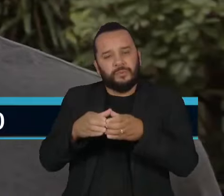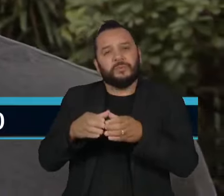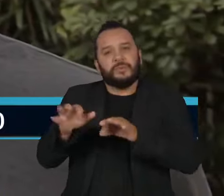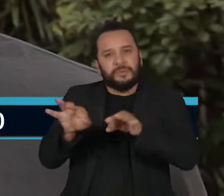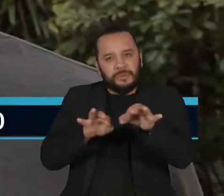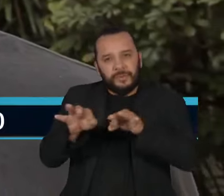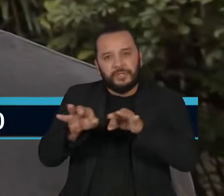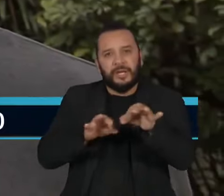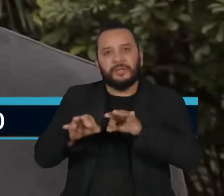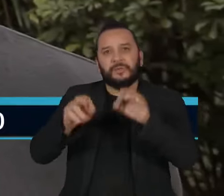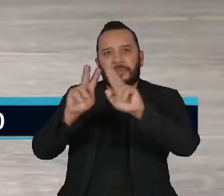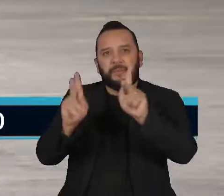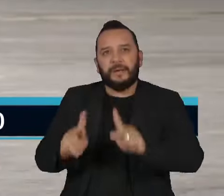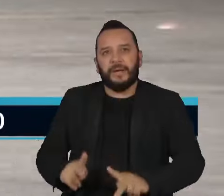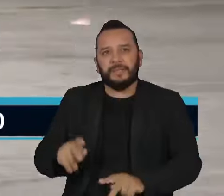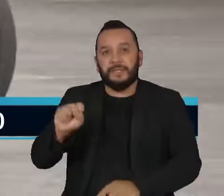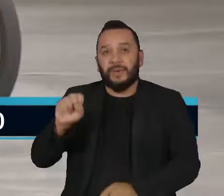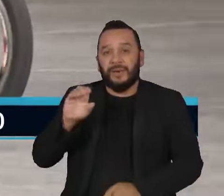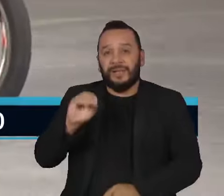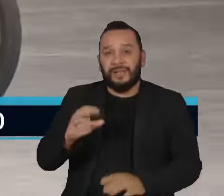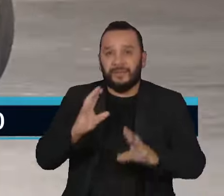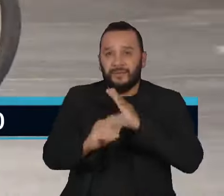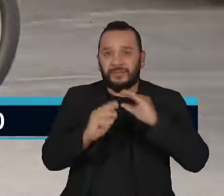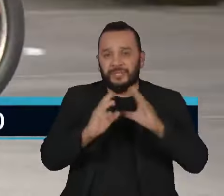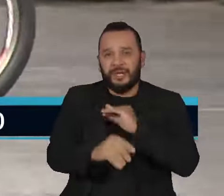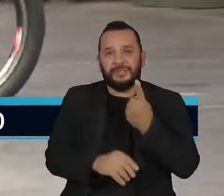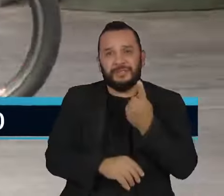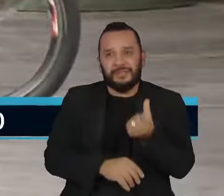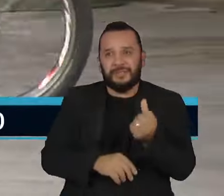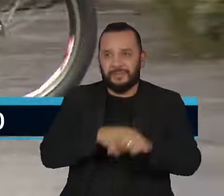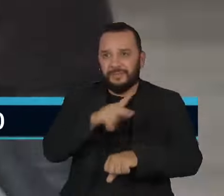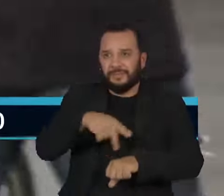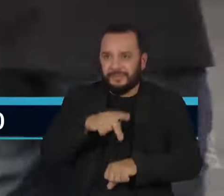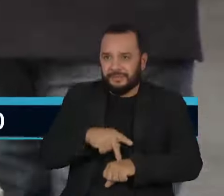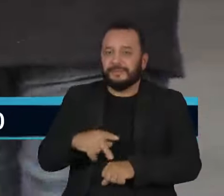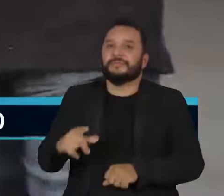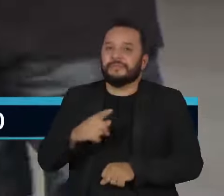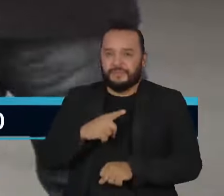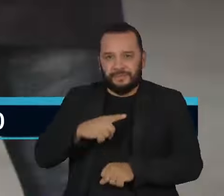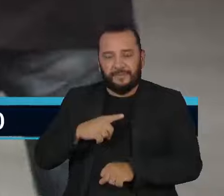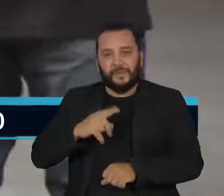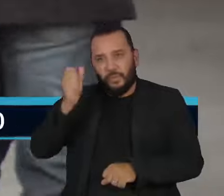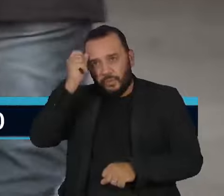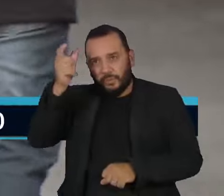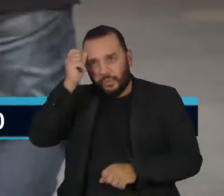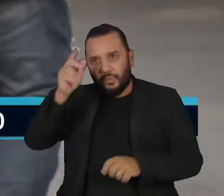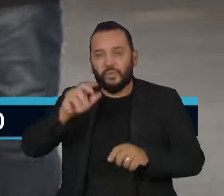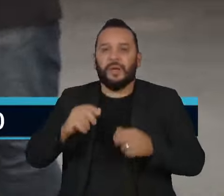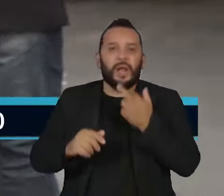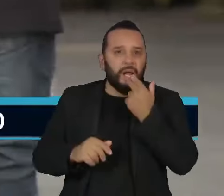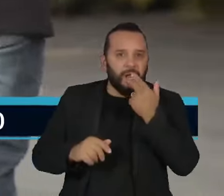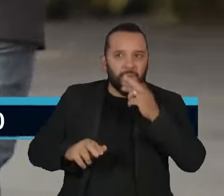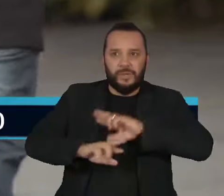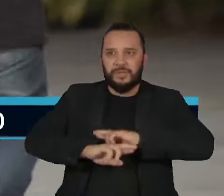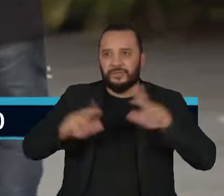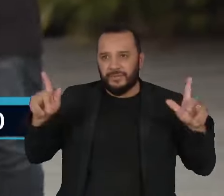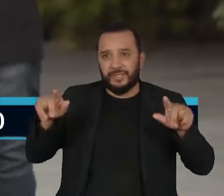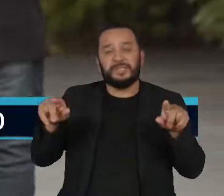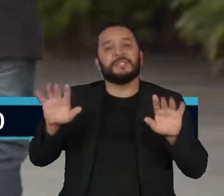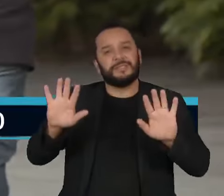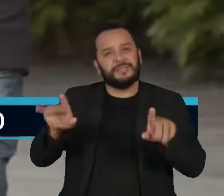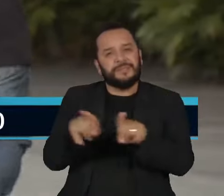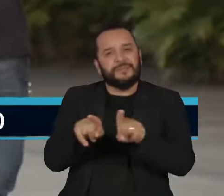80 refugiados de 16 países. Além da barreira cultural e do idioma, ele aponta o impacto psicológico como o